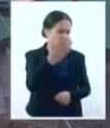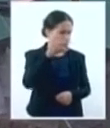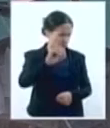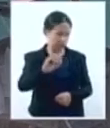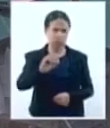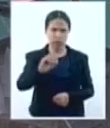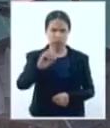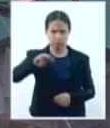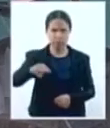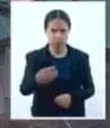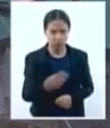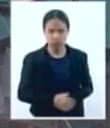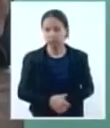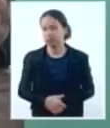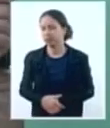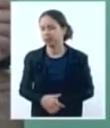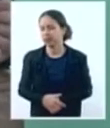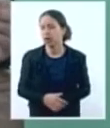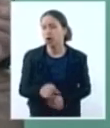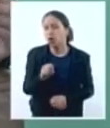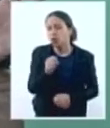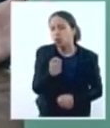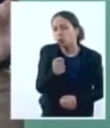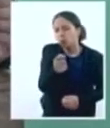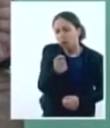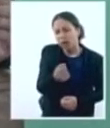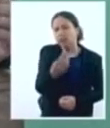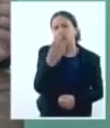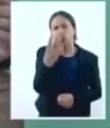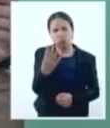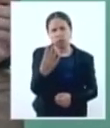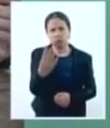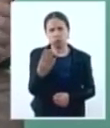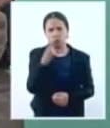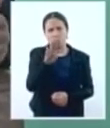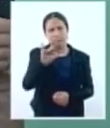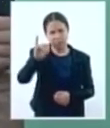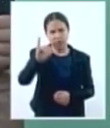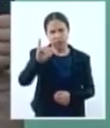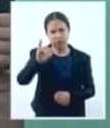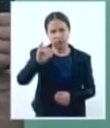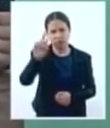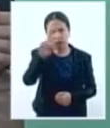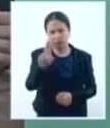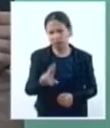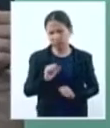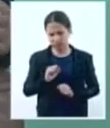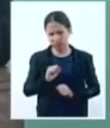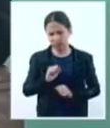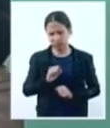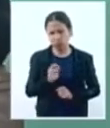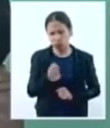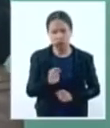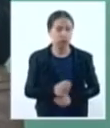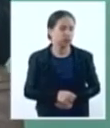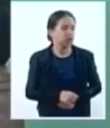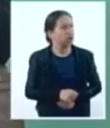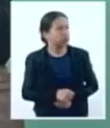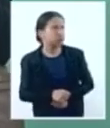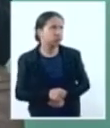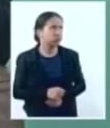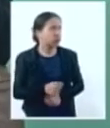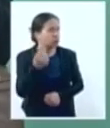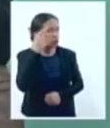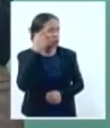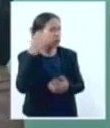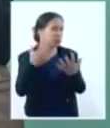porque o orçamento ele chega a quase 4 bi. Então não é... Eu acho que no final... E é uma perspectiva de orçamento. Uma perspectiva de orçamento. Não é